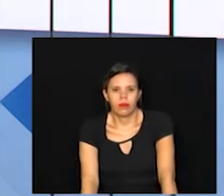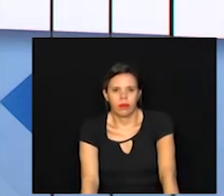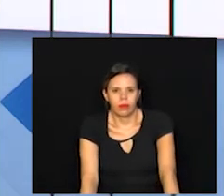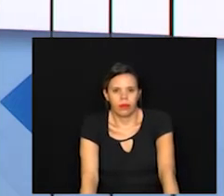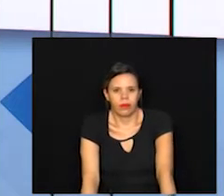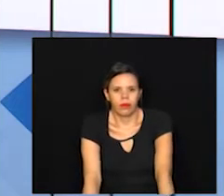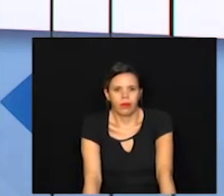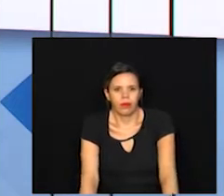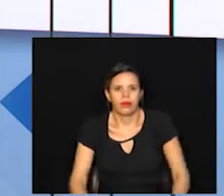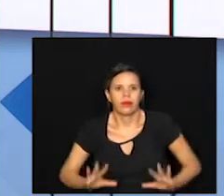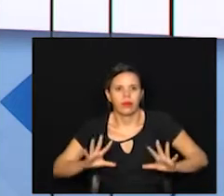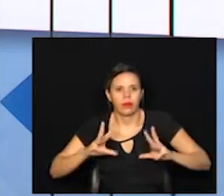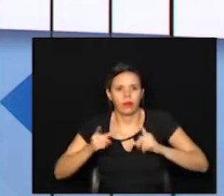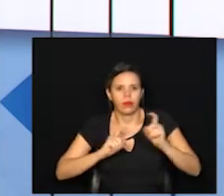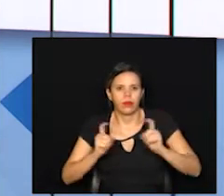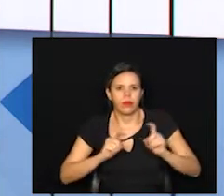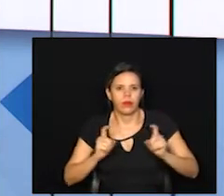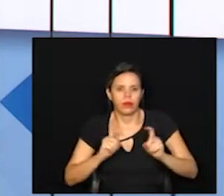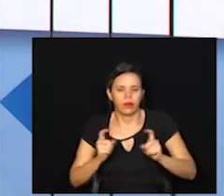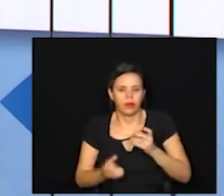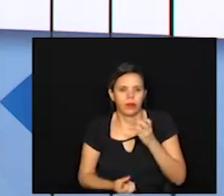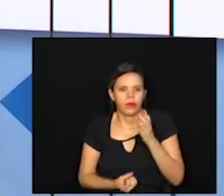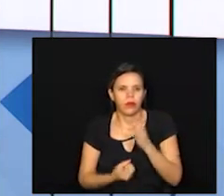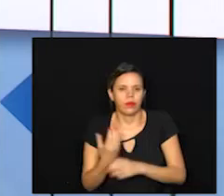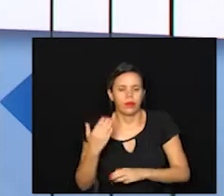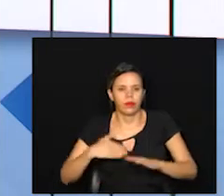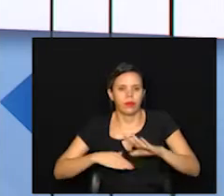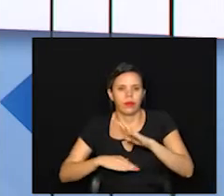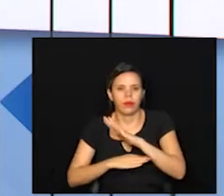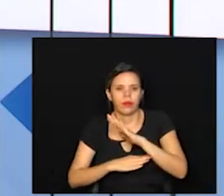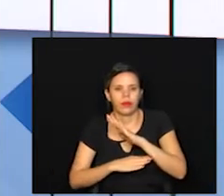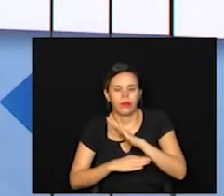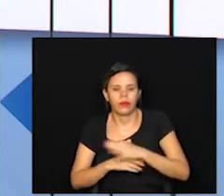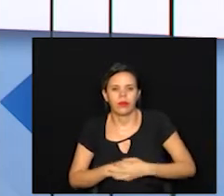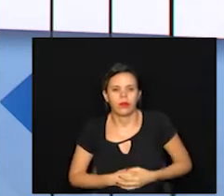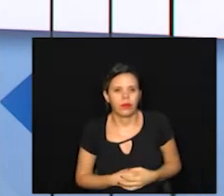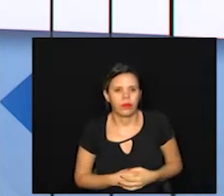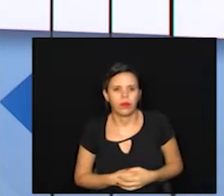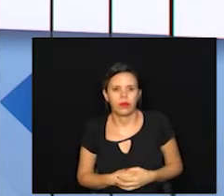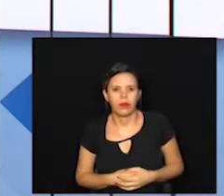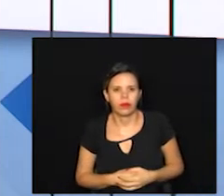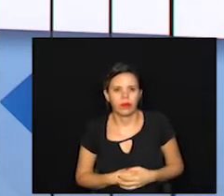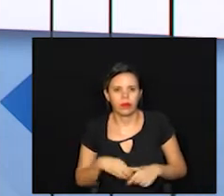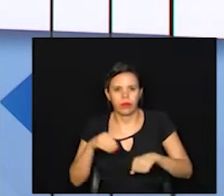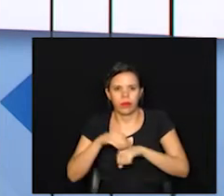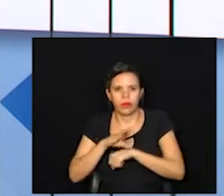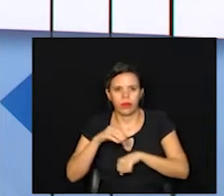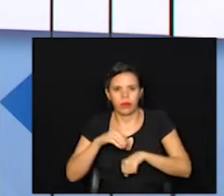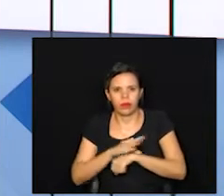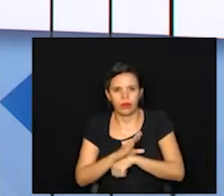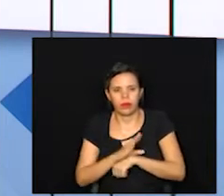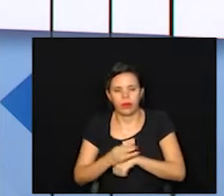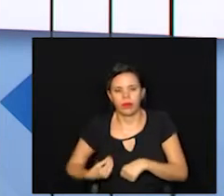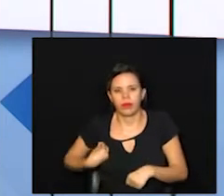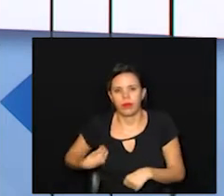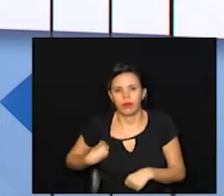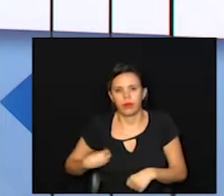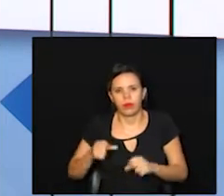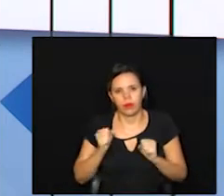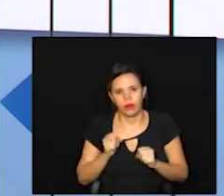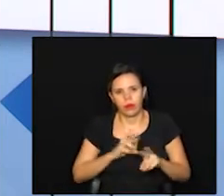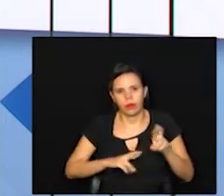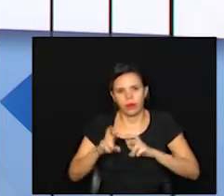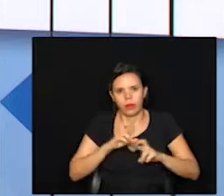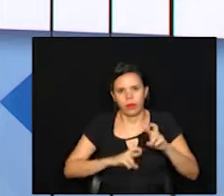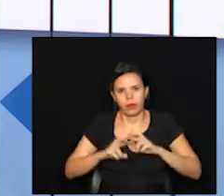Olha só, e todas as reuniões que acontecem na Câmara Municipal de Campinas e são transmitidas ao vivo, você pode